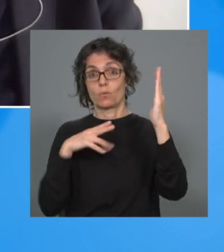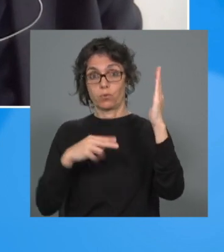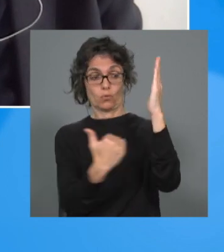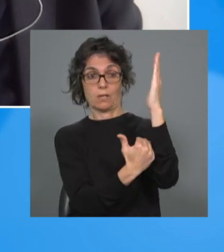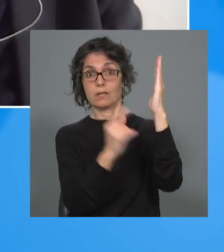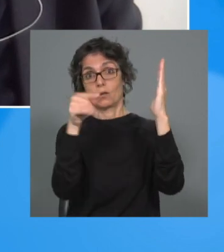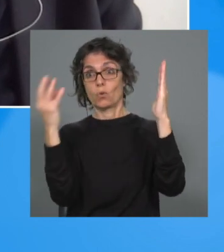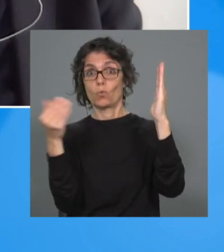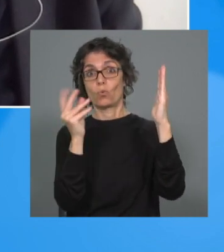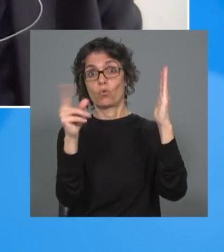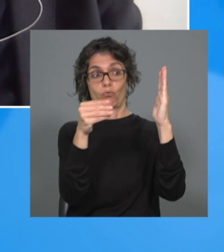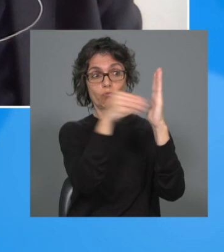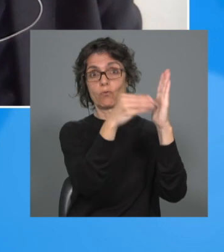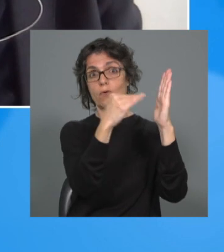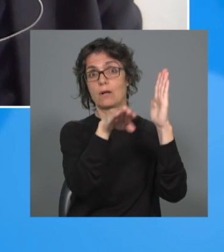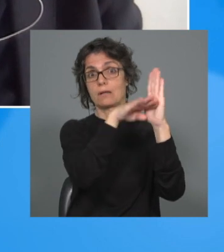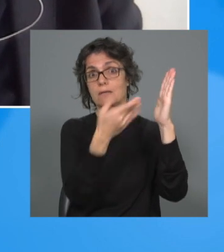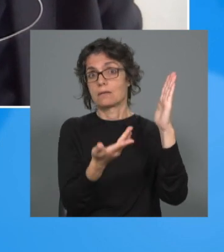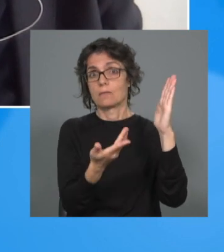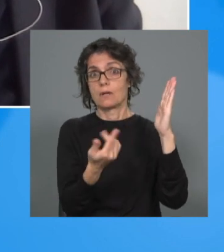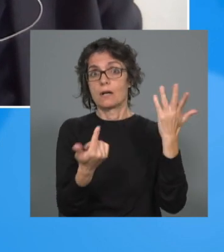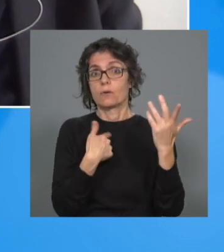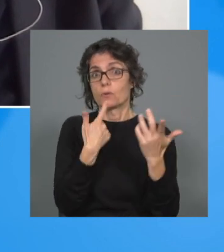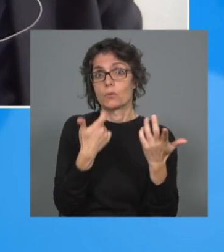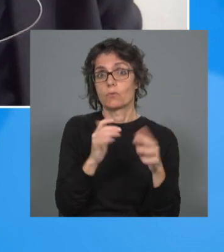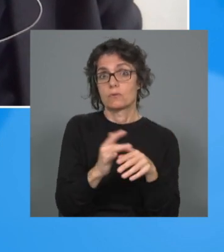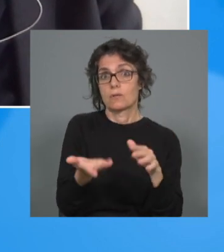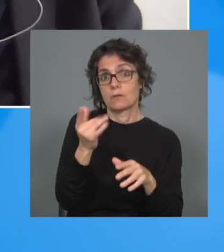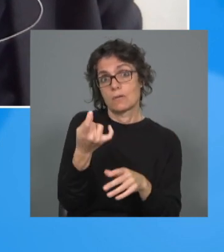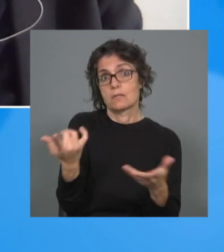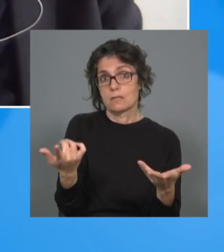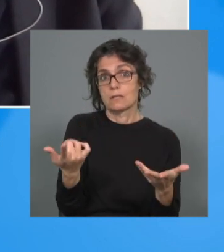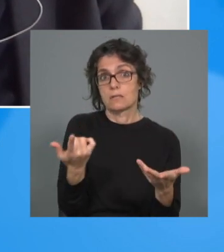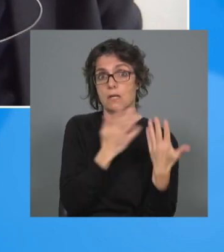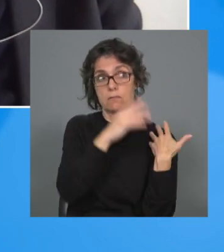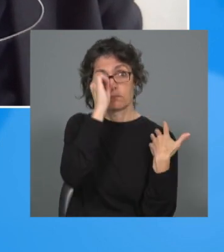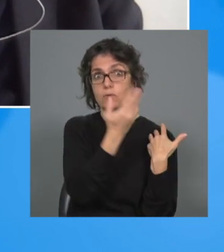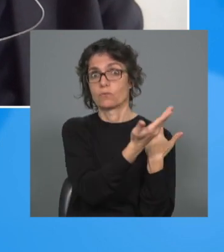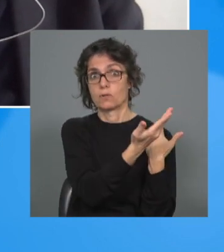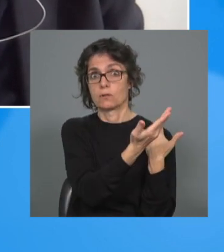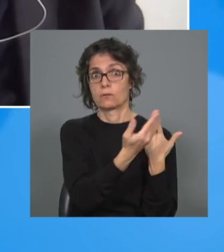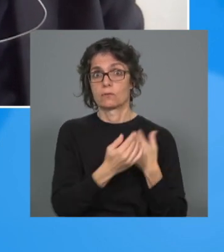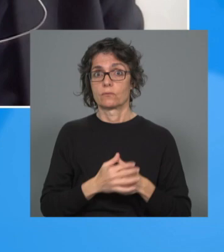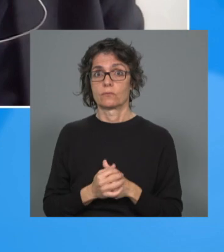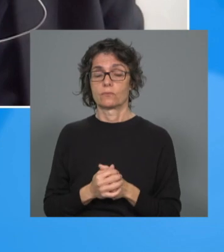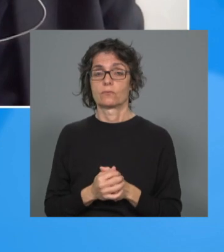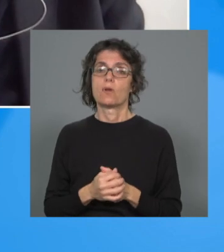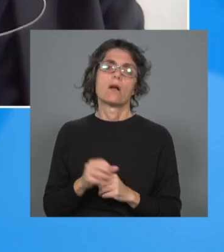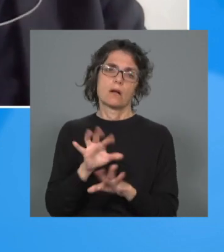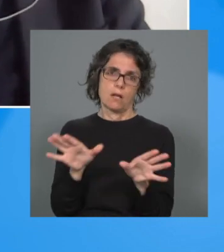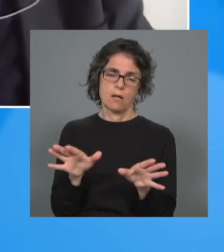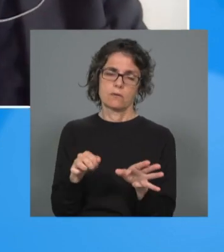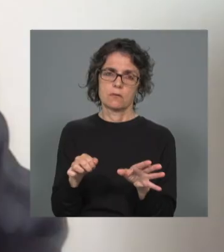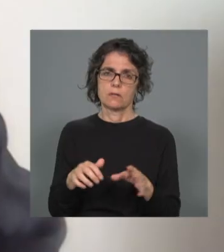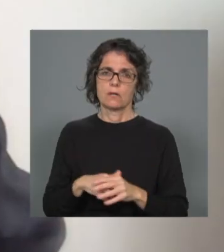sensibilidade pelo bem comum por parte daqueles que têm esta responsabilidade governativa. Evidentemente que sim, mas é